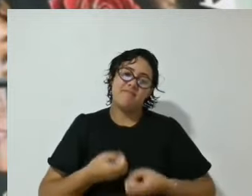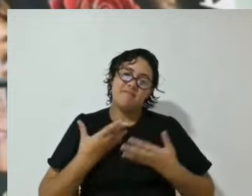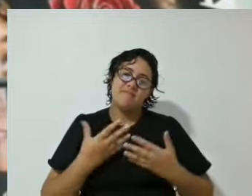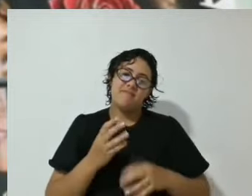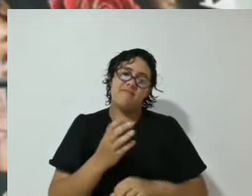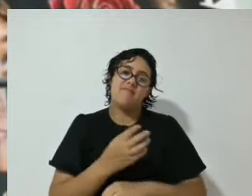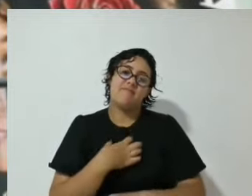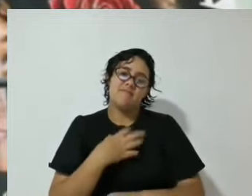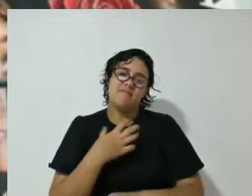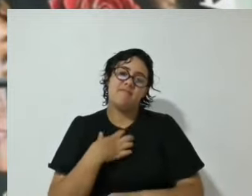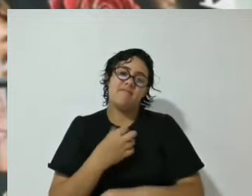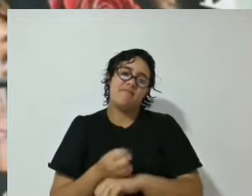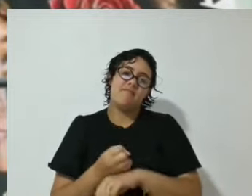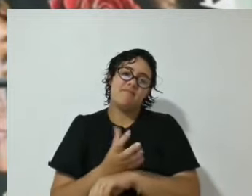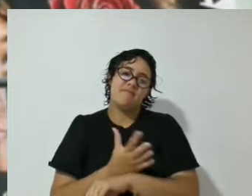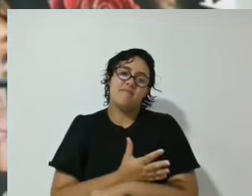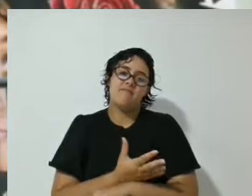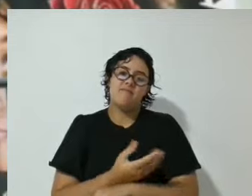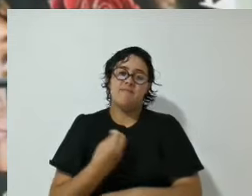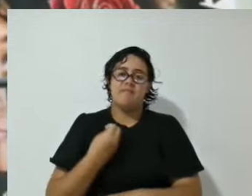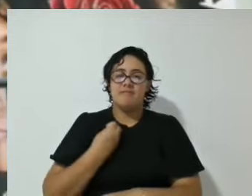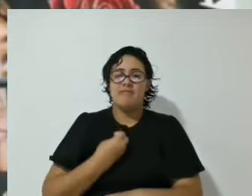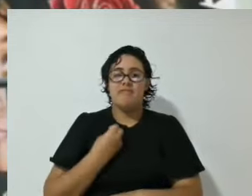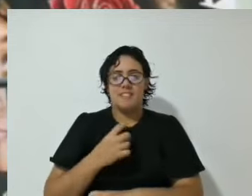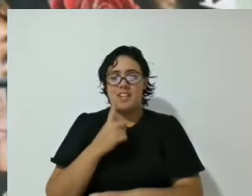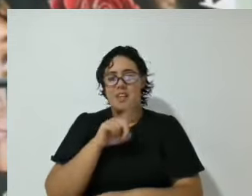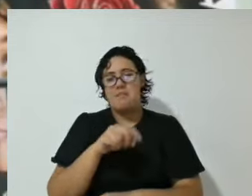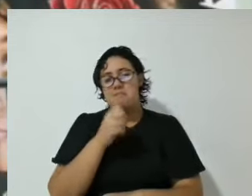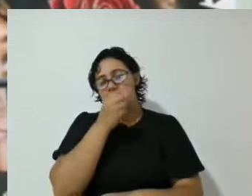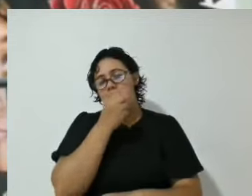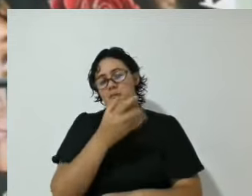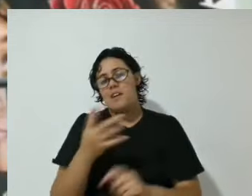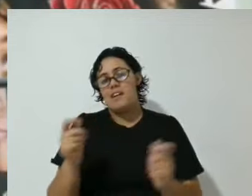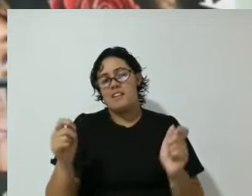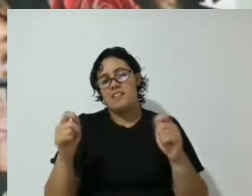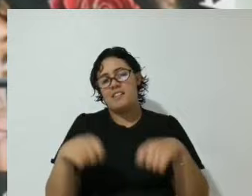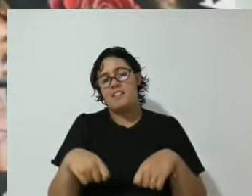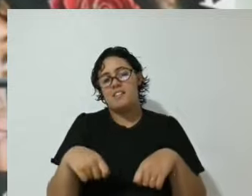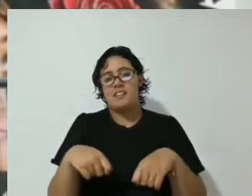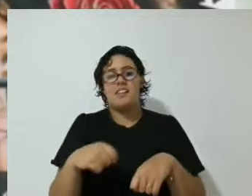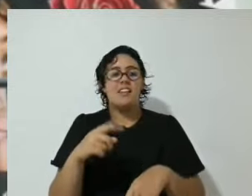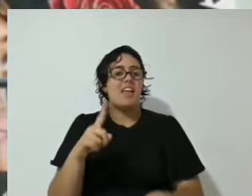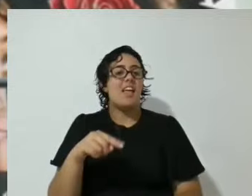vale, viver vale a pena, não vale? Super!